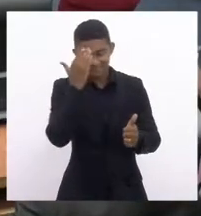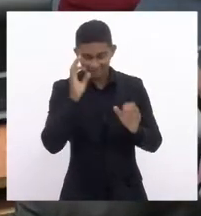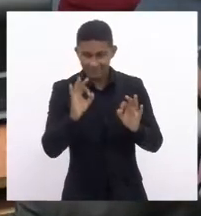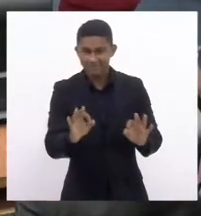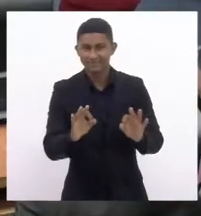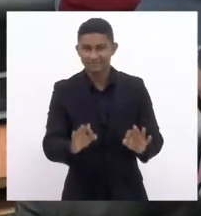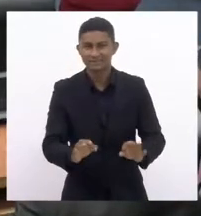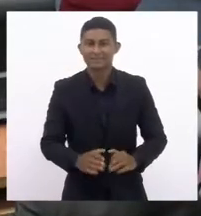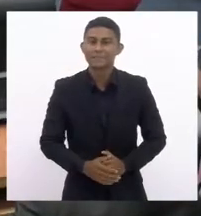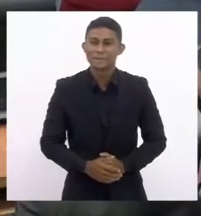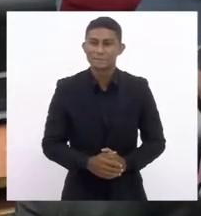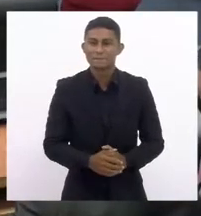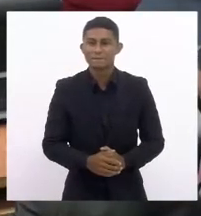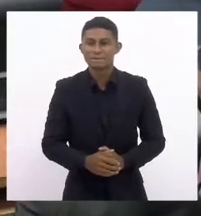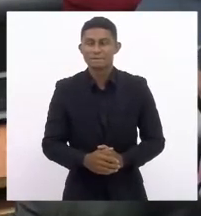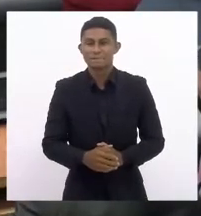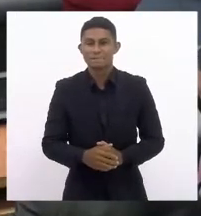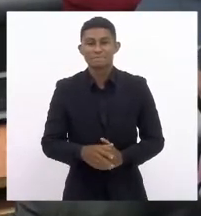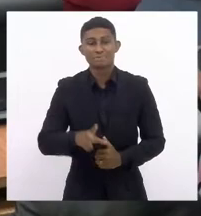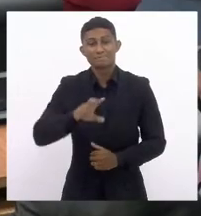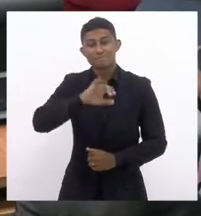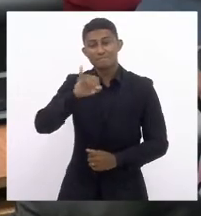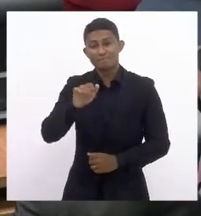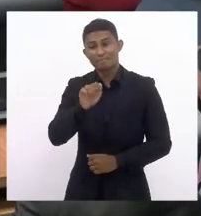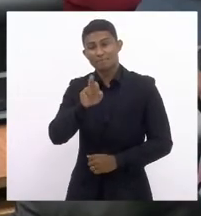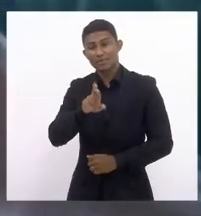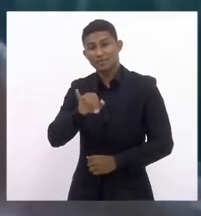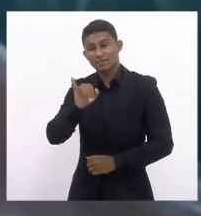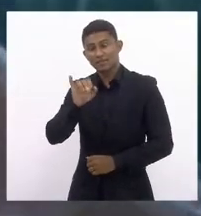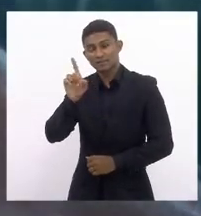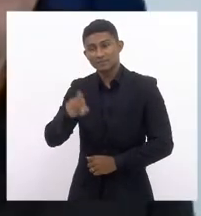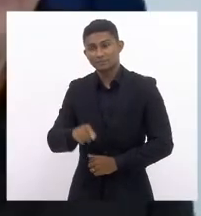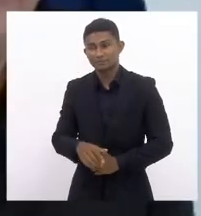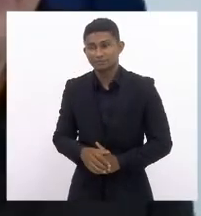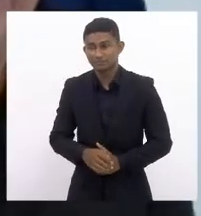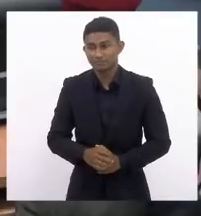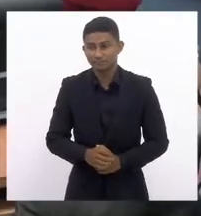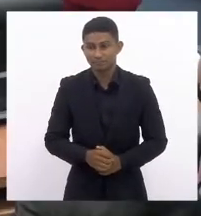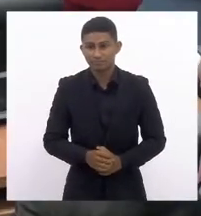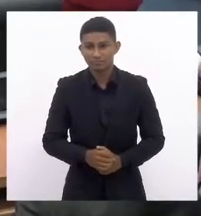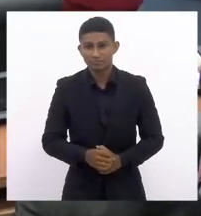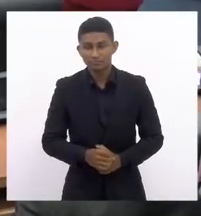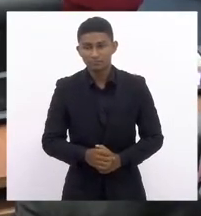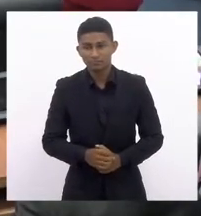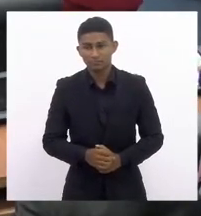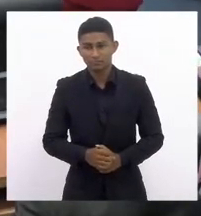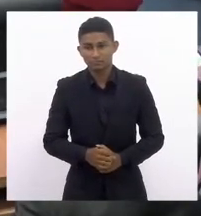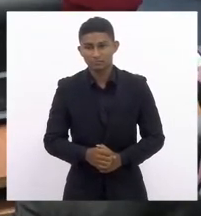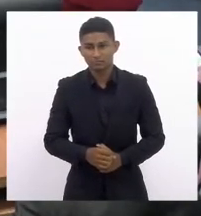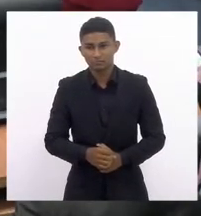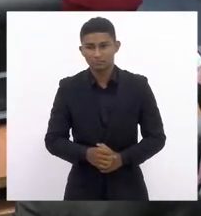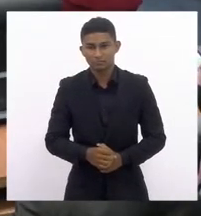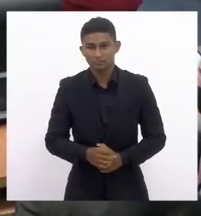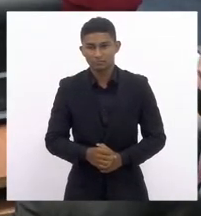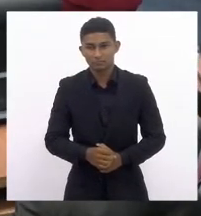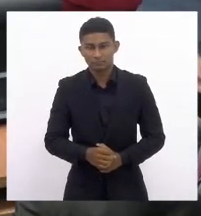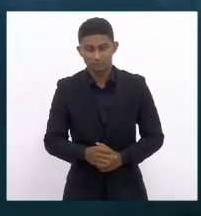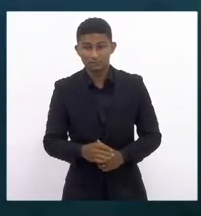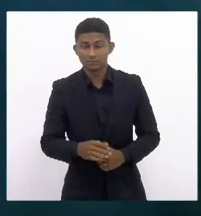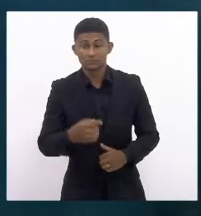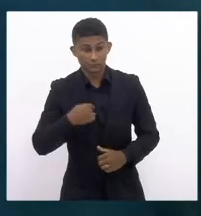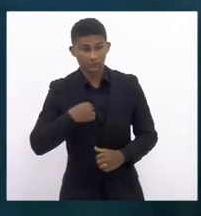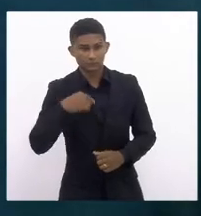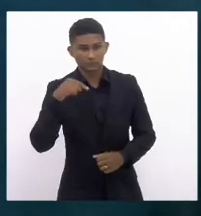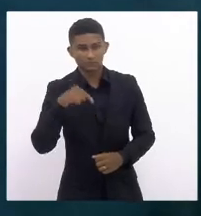O Jari. Presidente, deixa eu fazer uma explicação aqui para a Renata Souza. Renatinha,